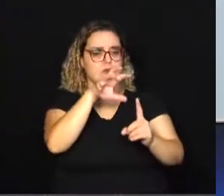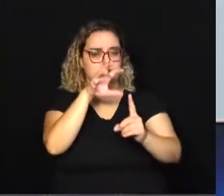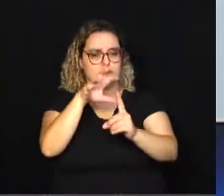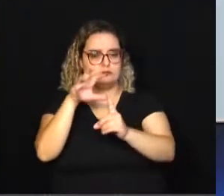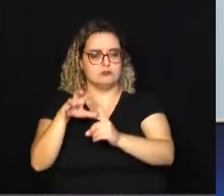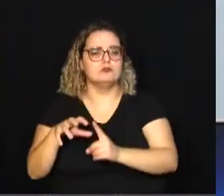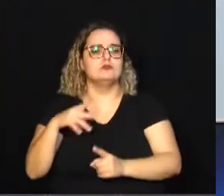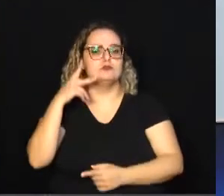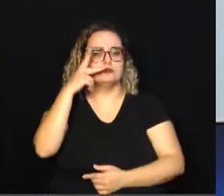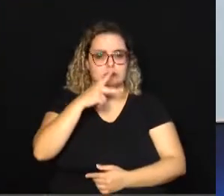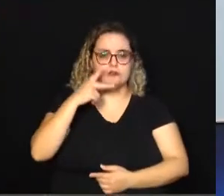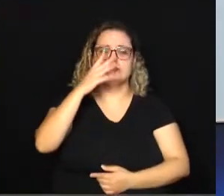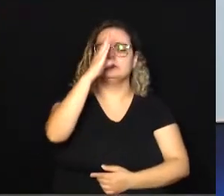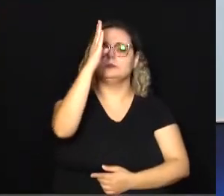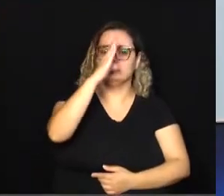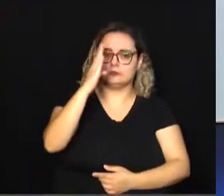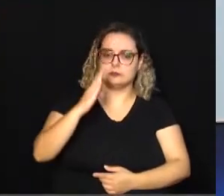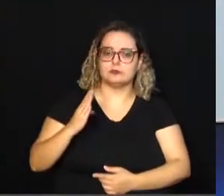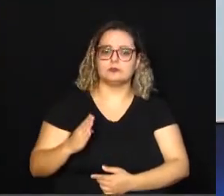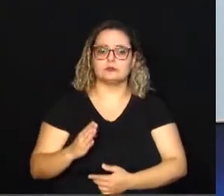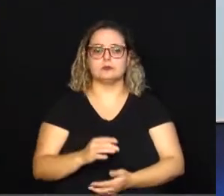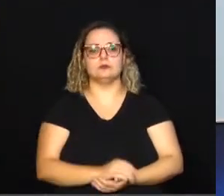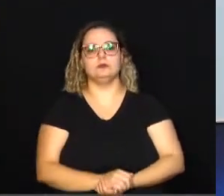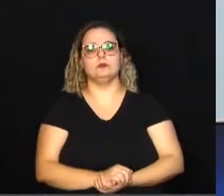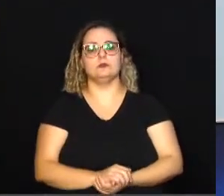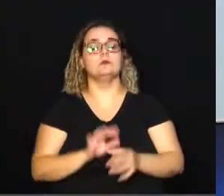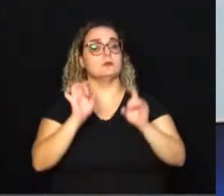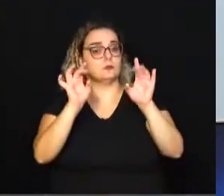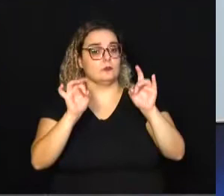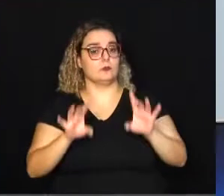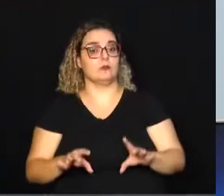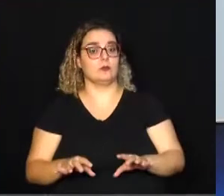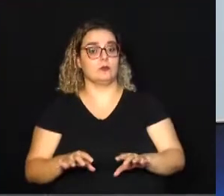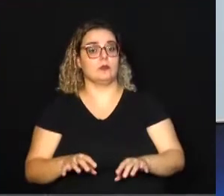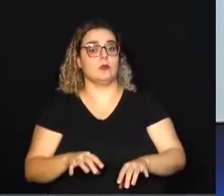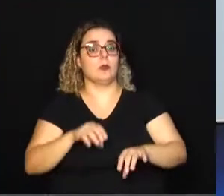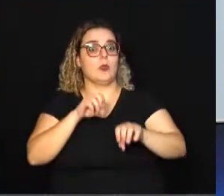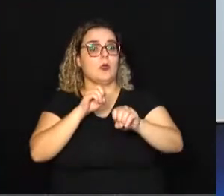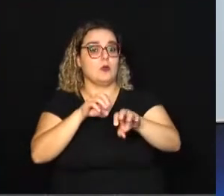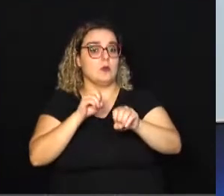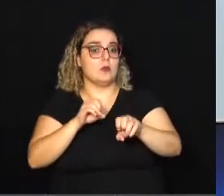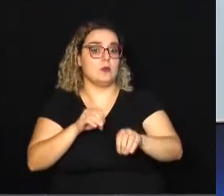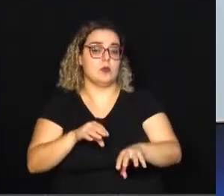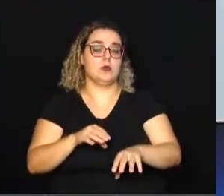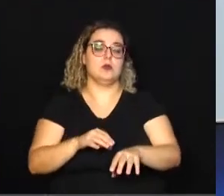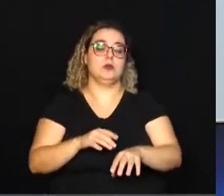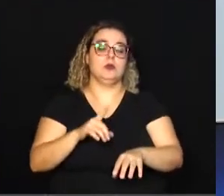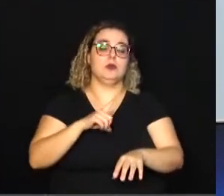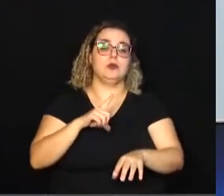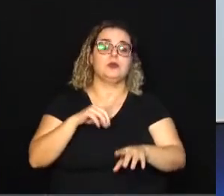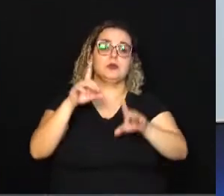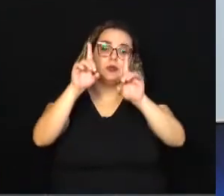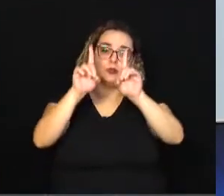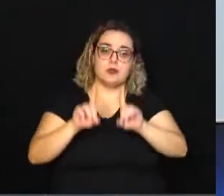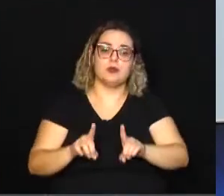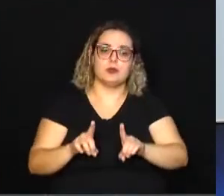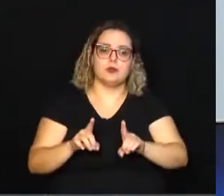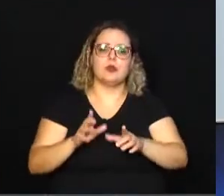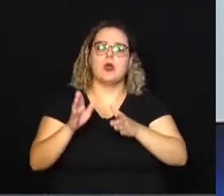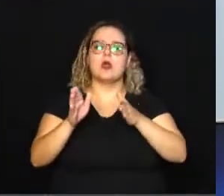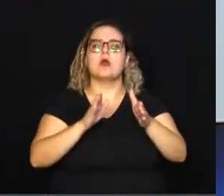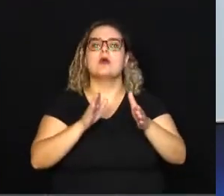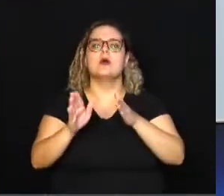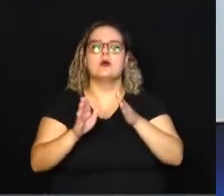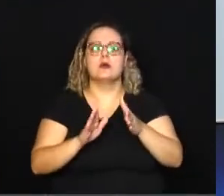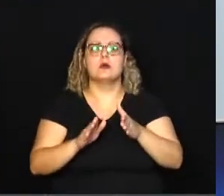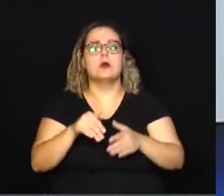políticas públicas brasileiras, especificamente para os estudantes com alguma deficiência. O que eu quero saber, este período é